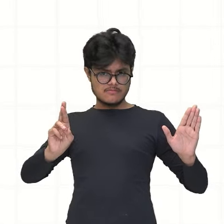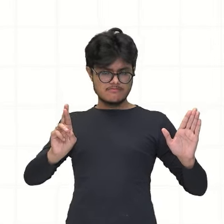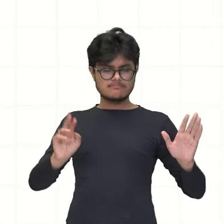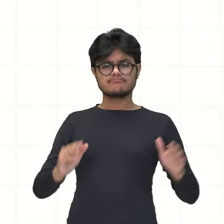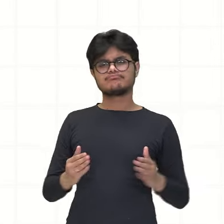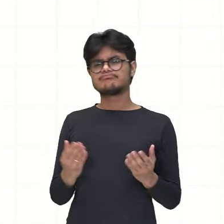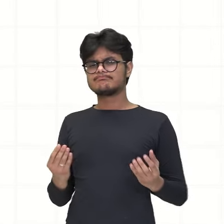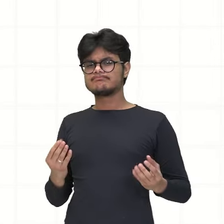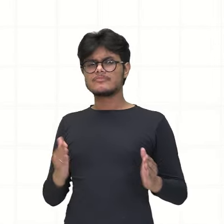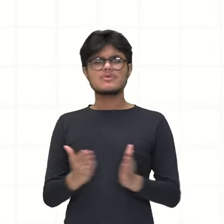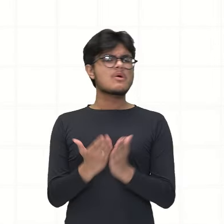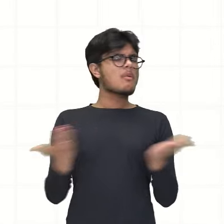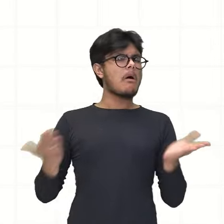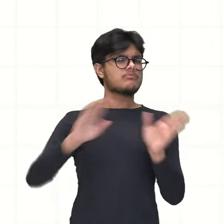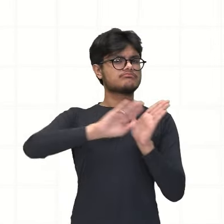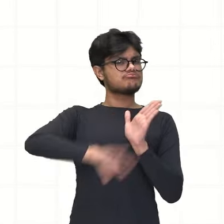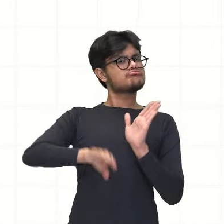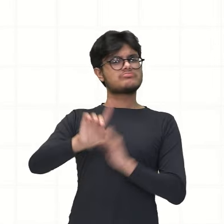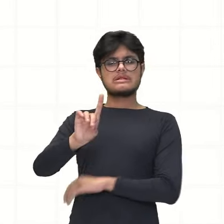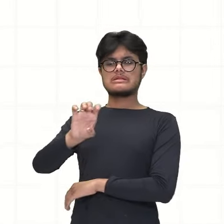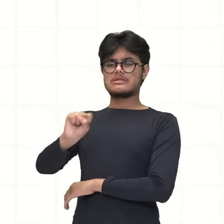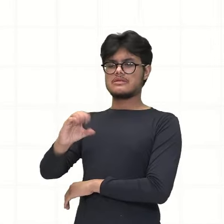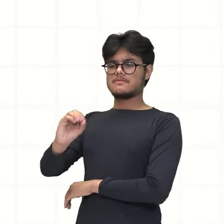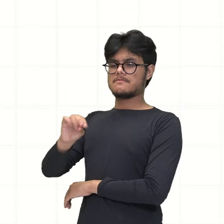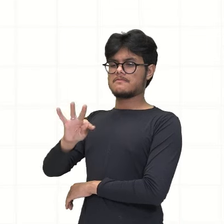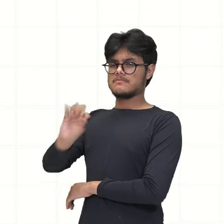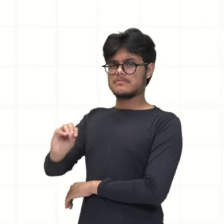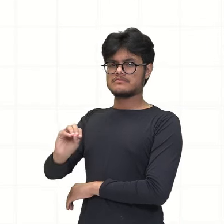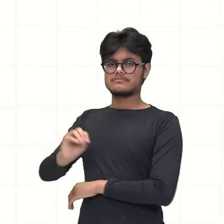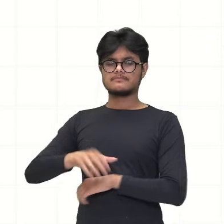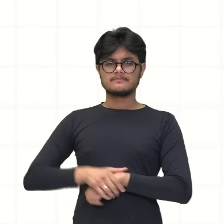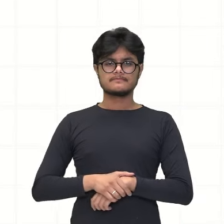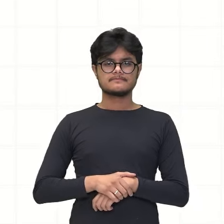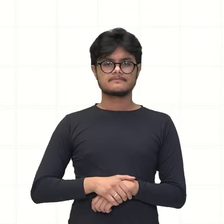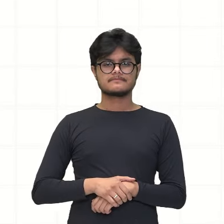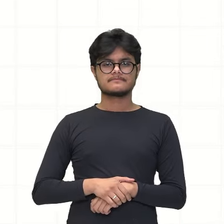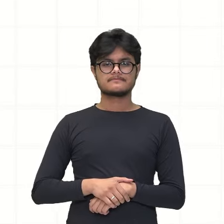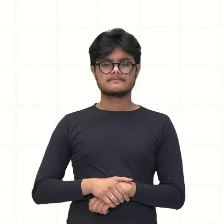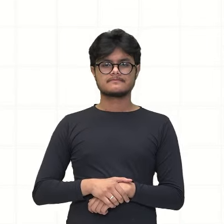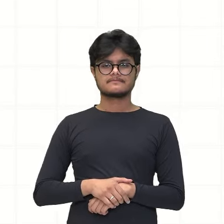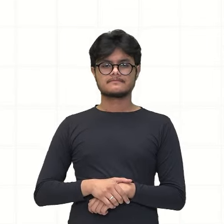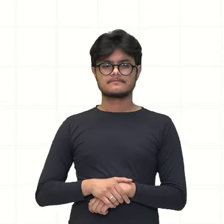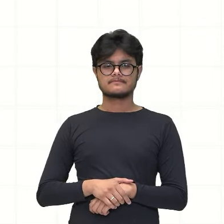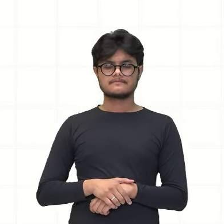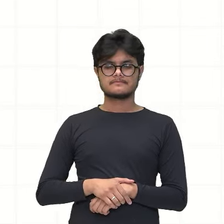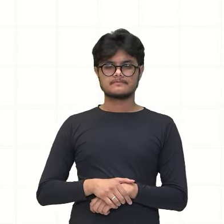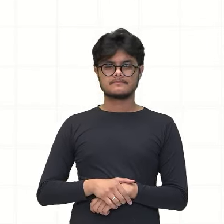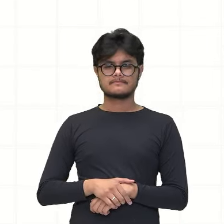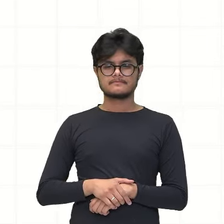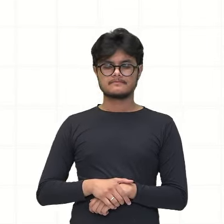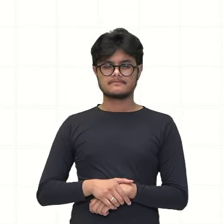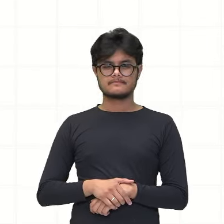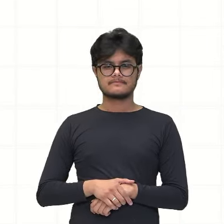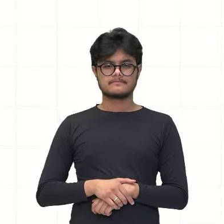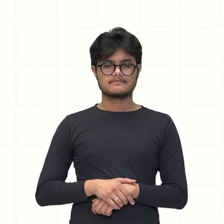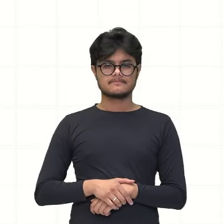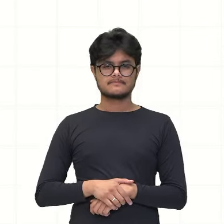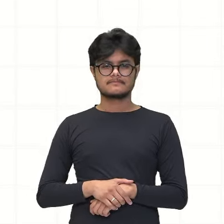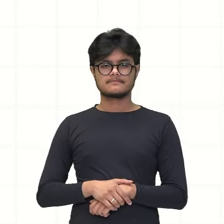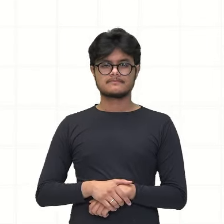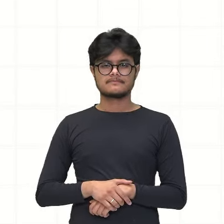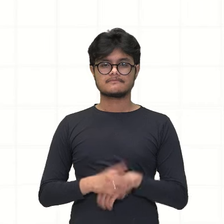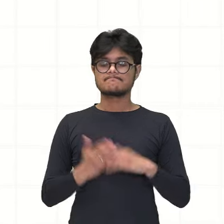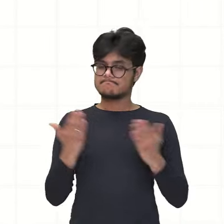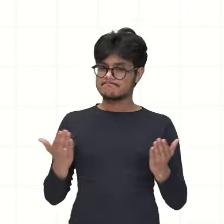R$136,80. Qual foi o percentual de desconto empregado na compra pelo aplicativo? Então, ele quer